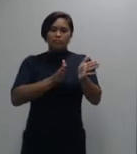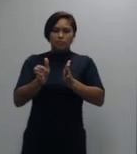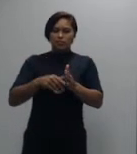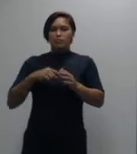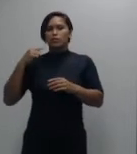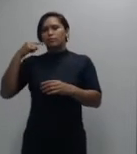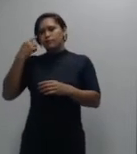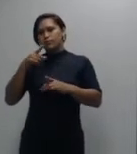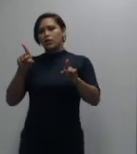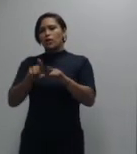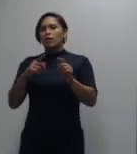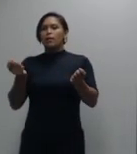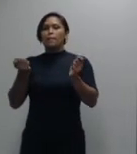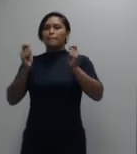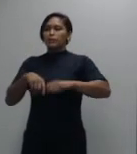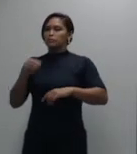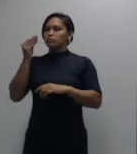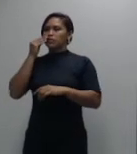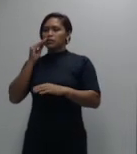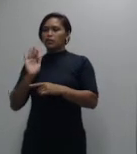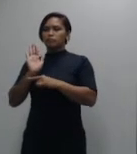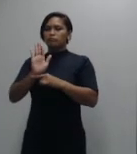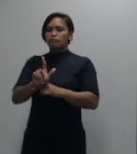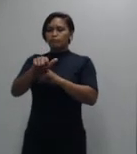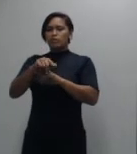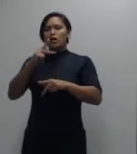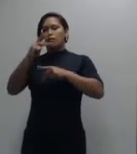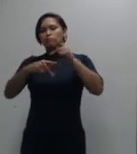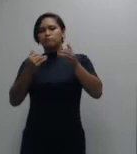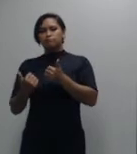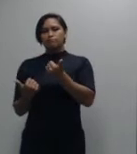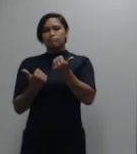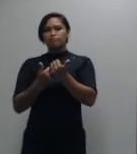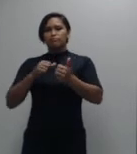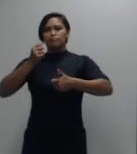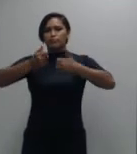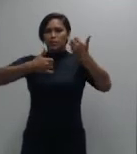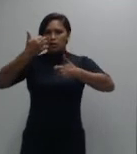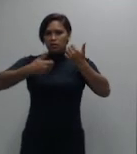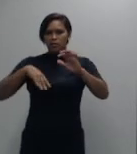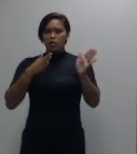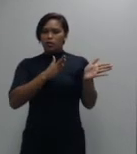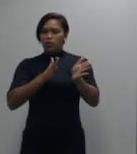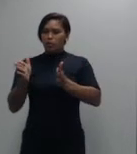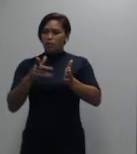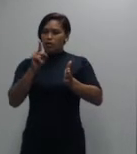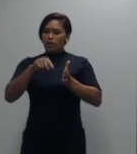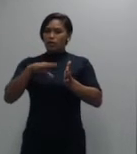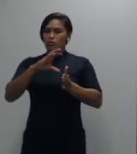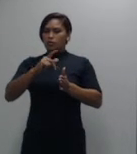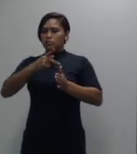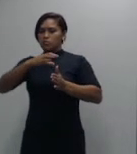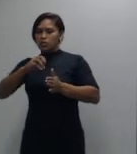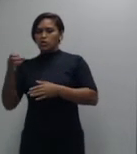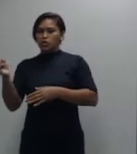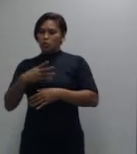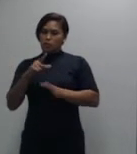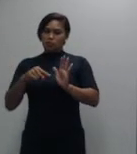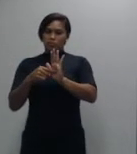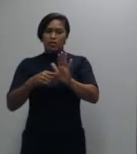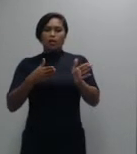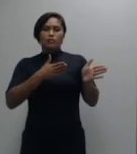advogado na condição de tentar ajudar o colegiado na questão da Lealdade do acesso que você precisa novo trás foi